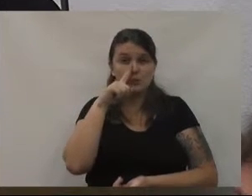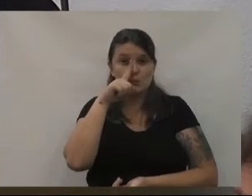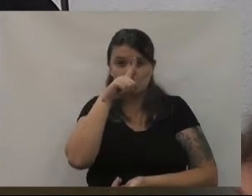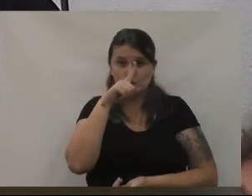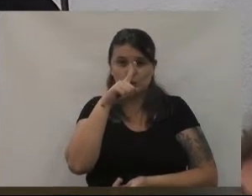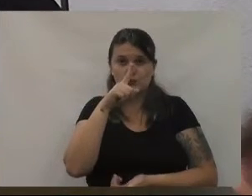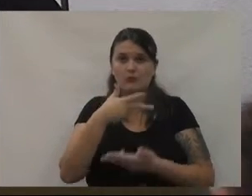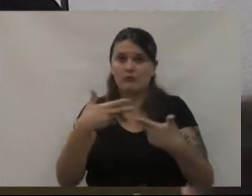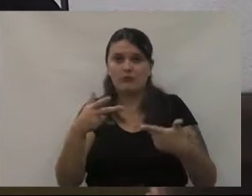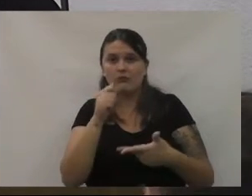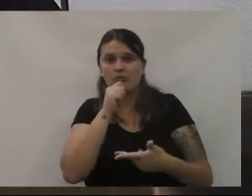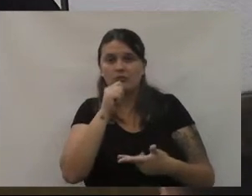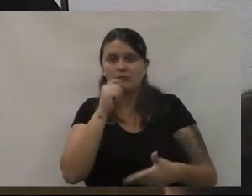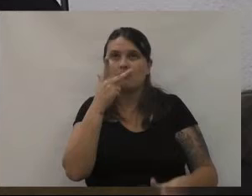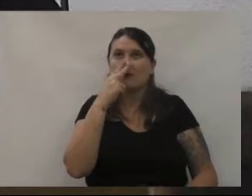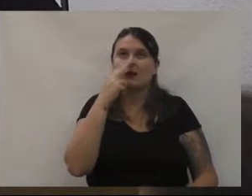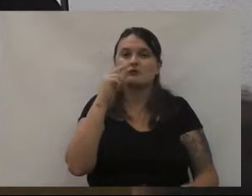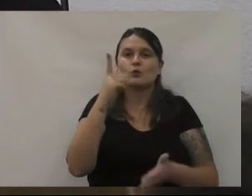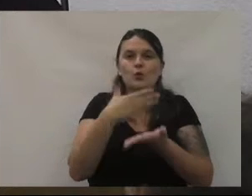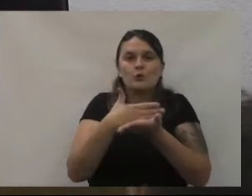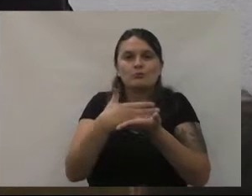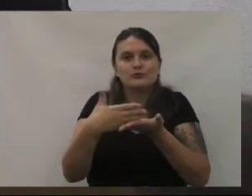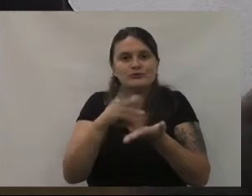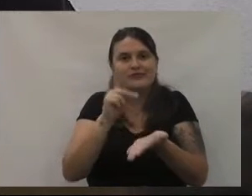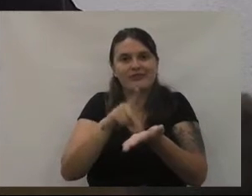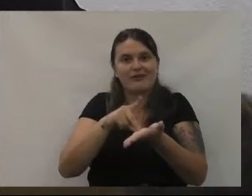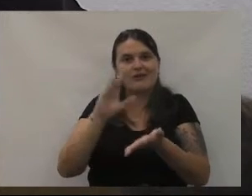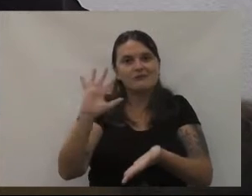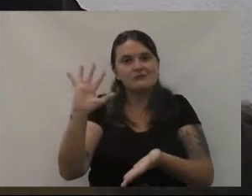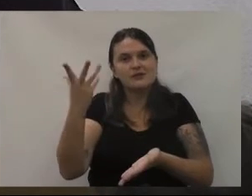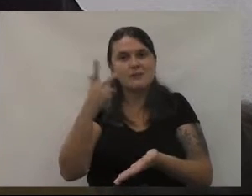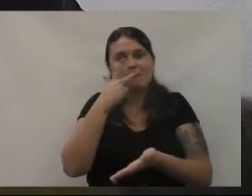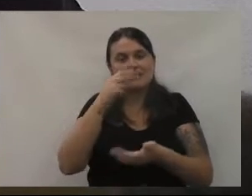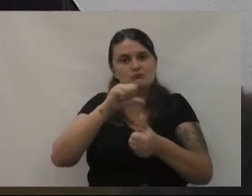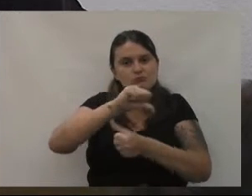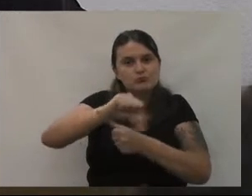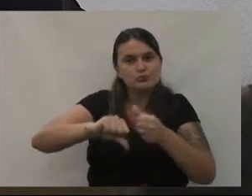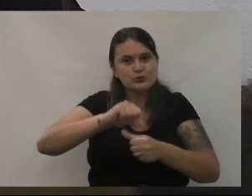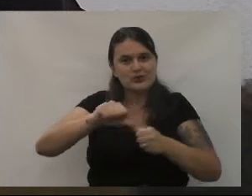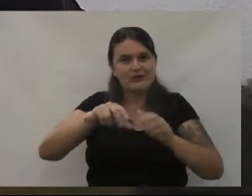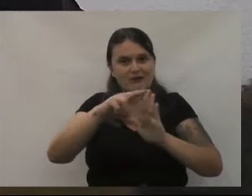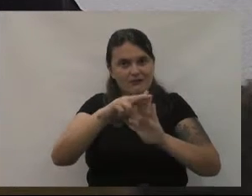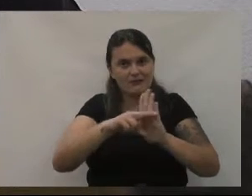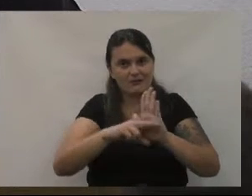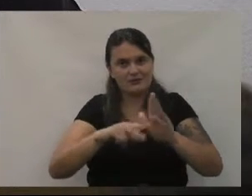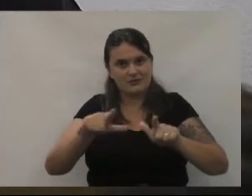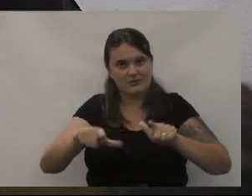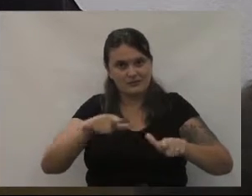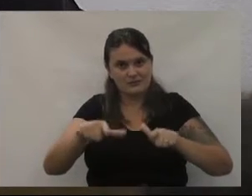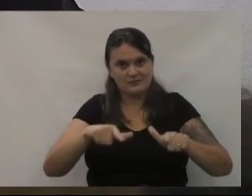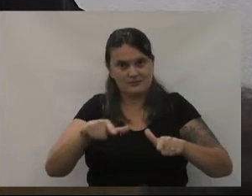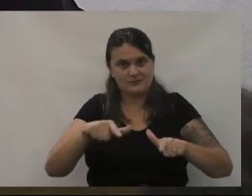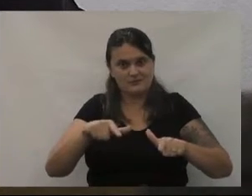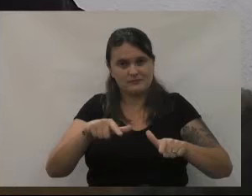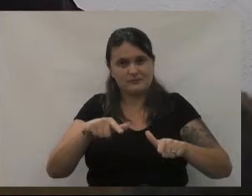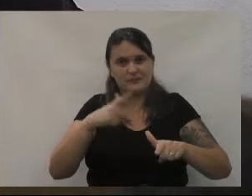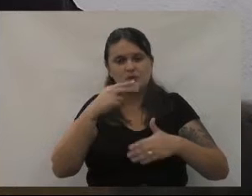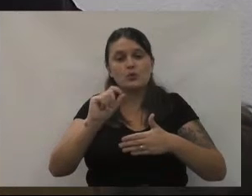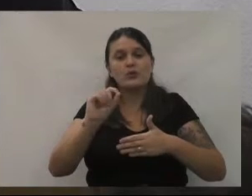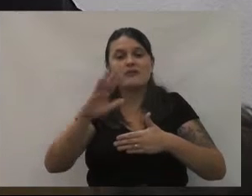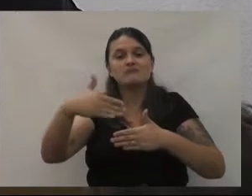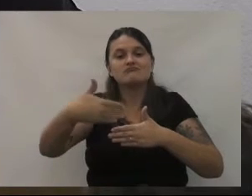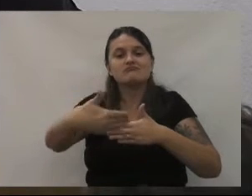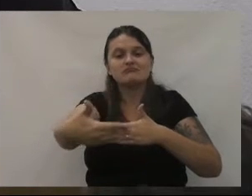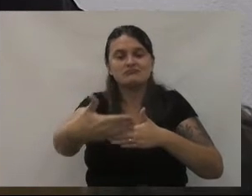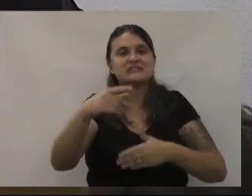a coisa ainda não começou a acontecer, mas a reforma trabalhista, as consequências dela